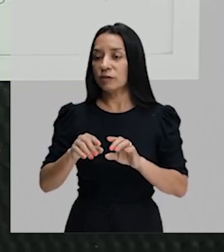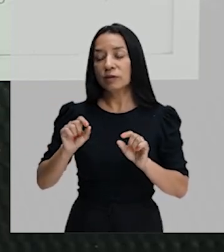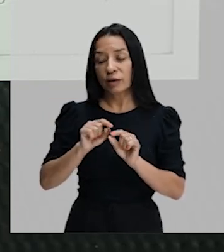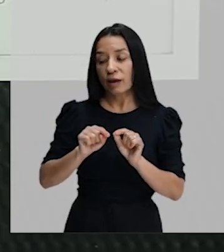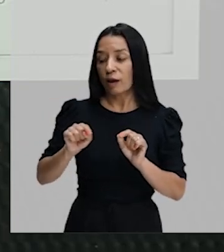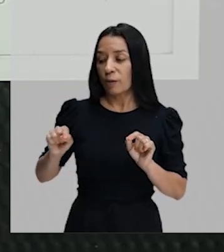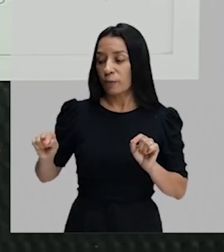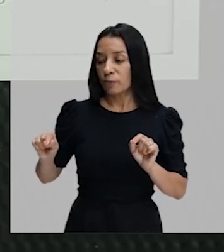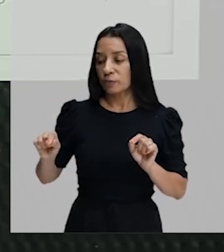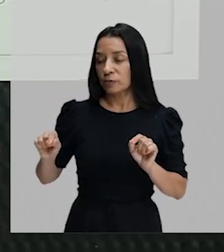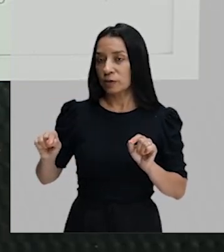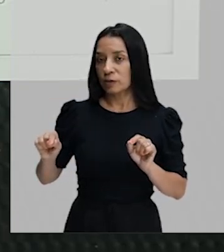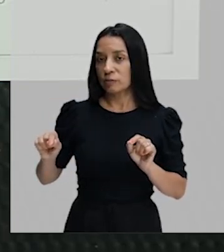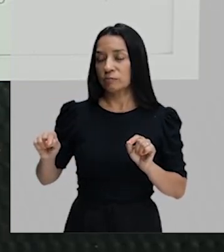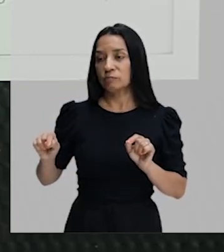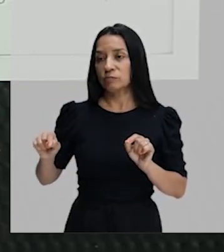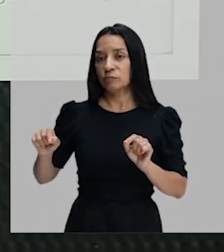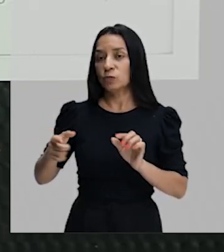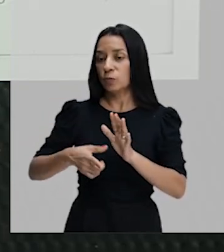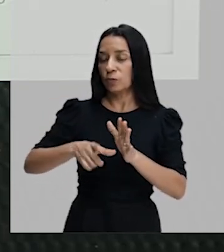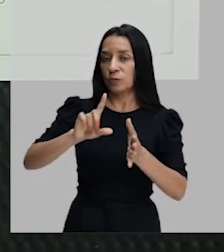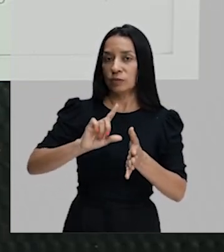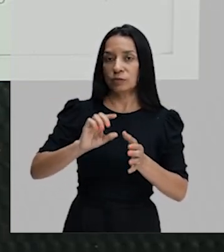os anteriores. Tá ok?